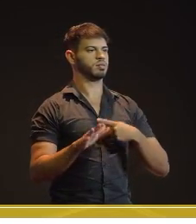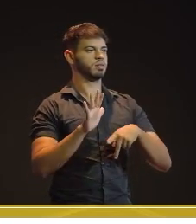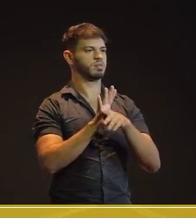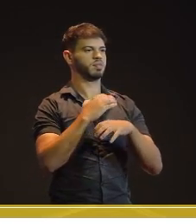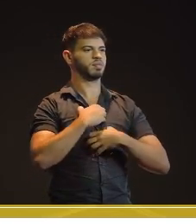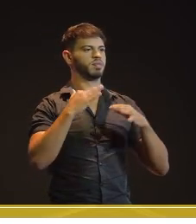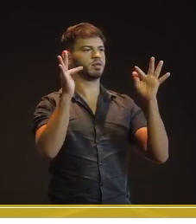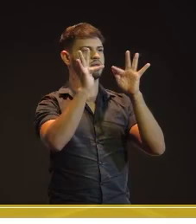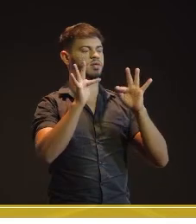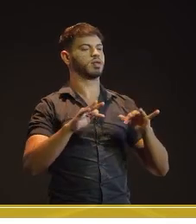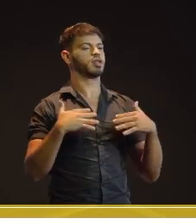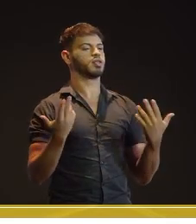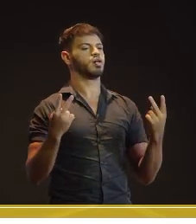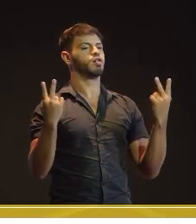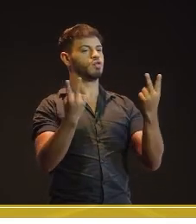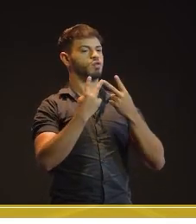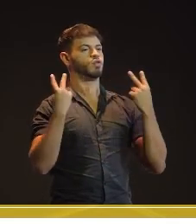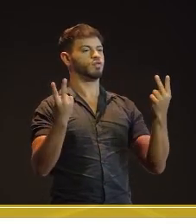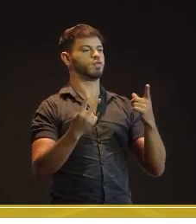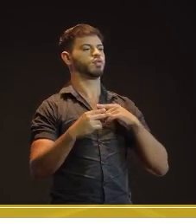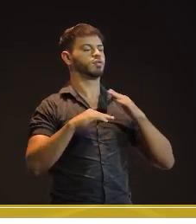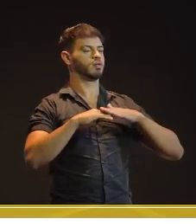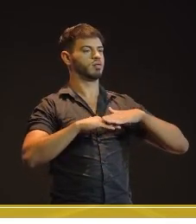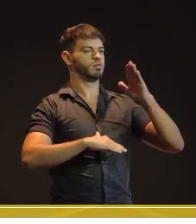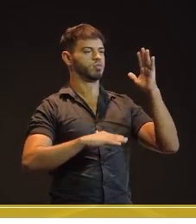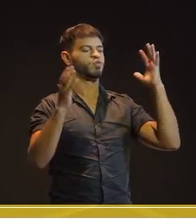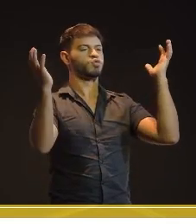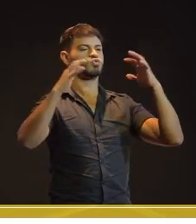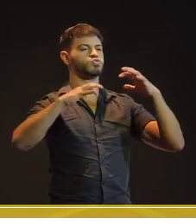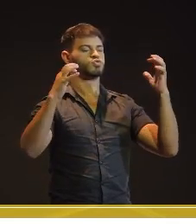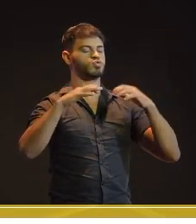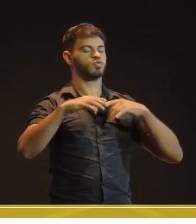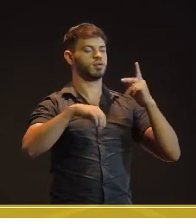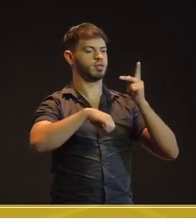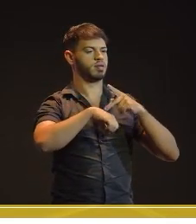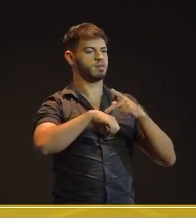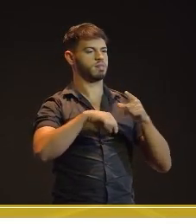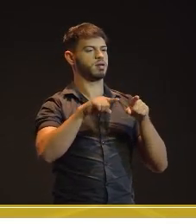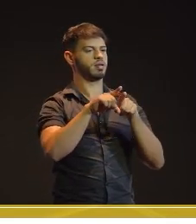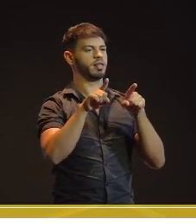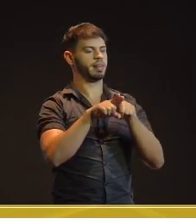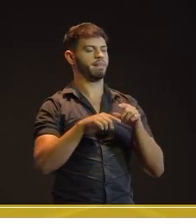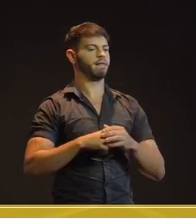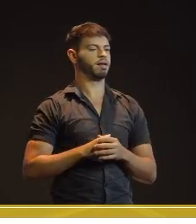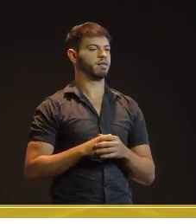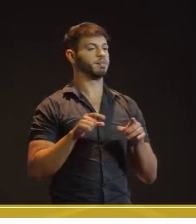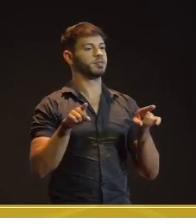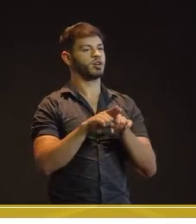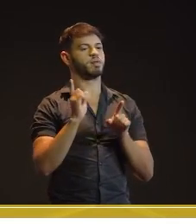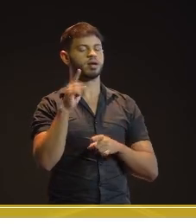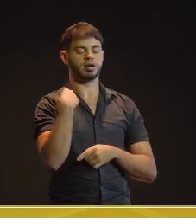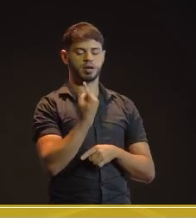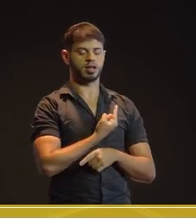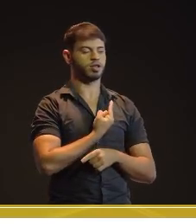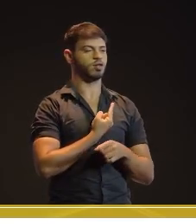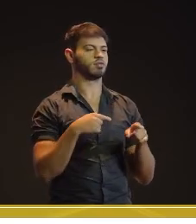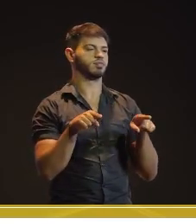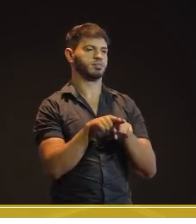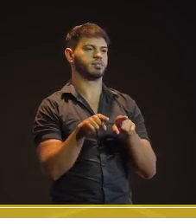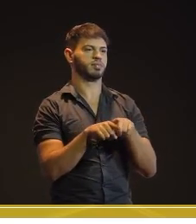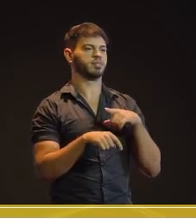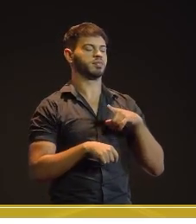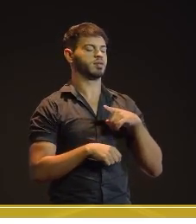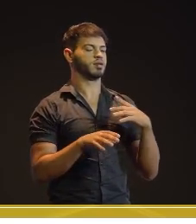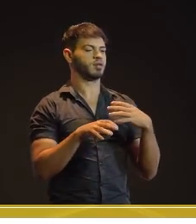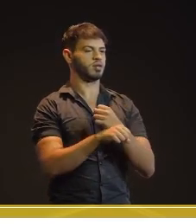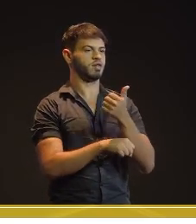criticidade, então o vento tem aumentado, o número de chuvas de granizo tem aumentado, e as nossas usinas e os nossos ativos têm que durar